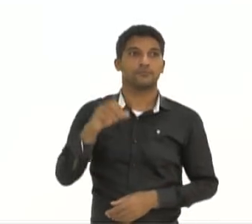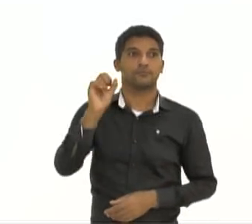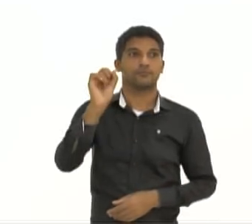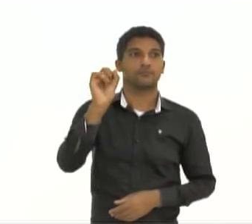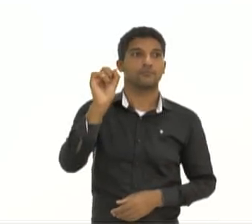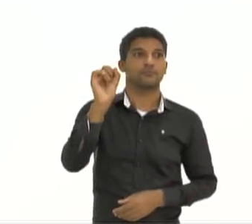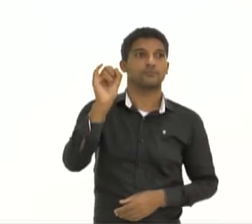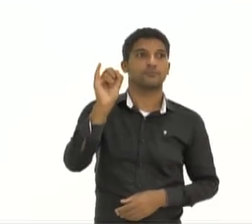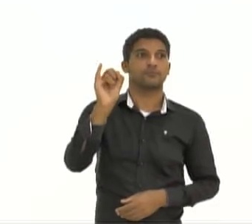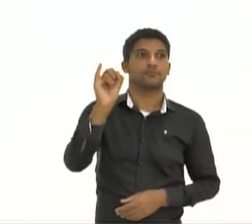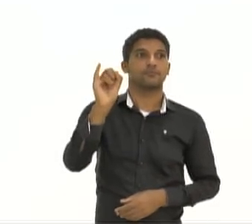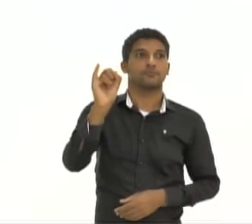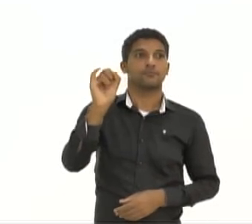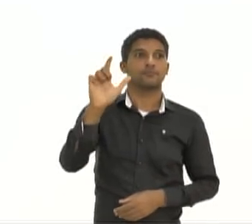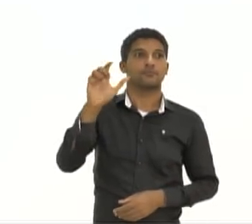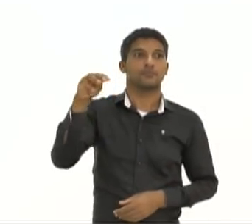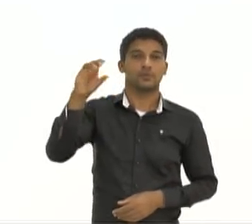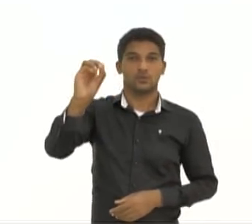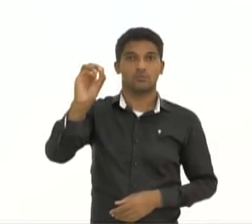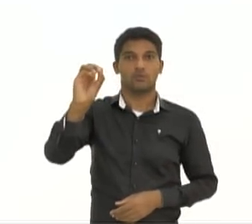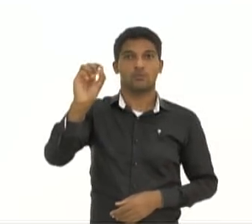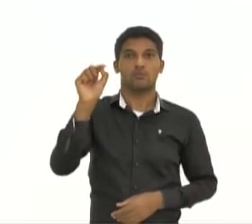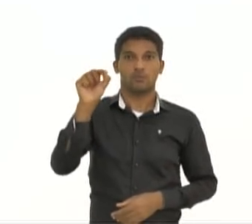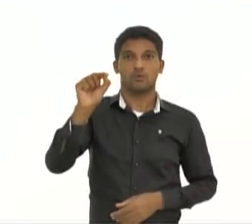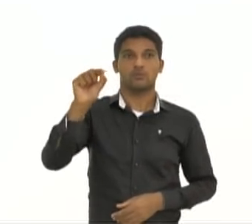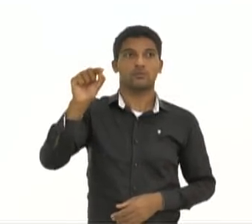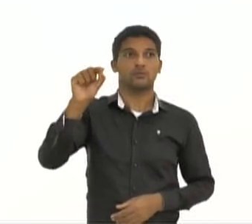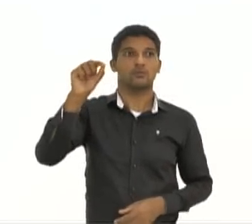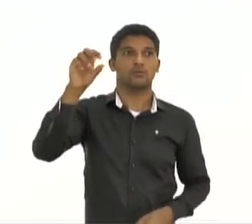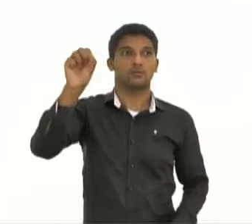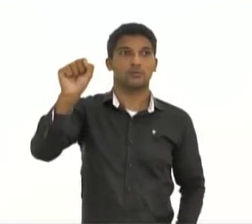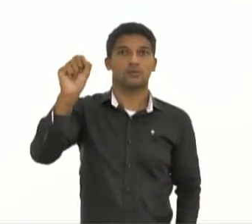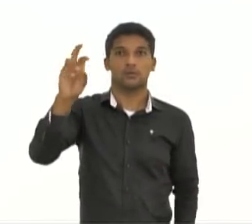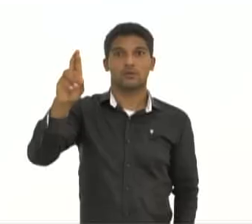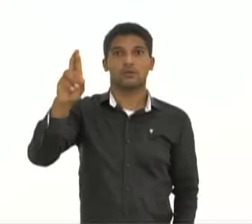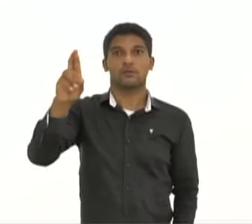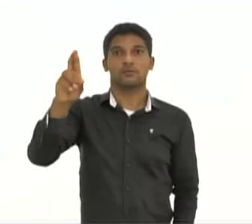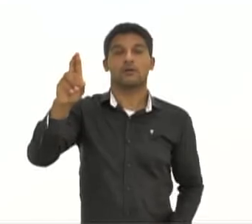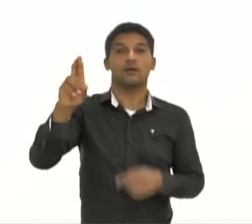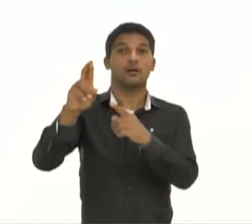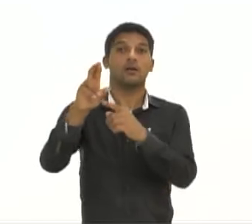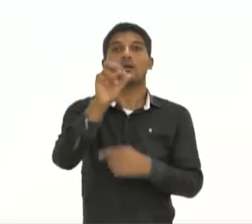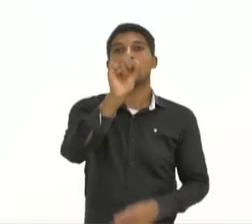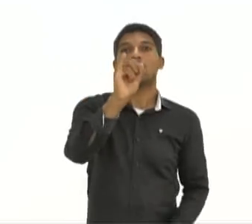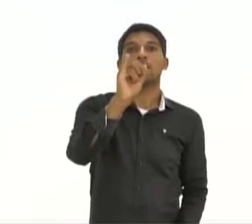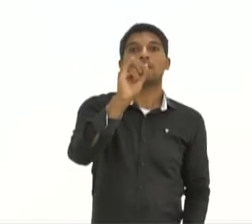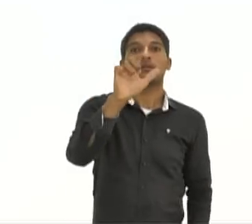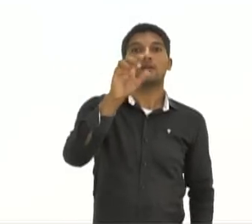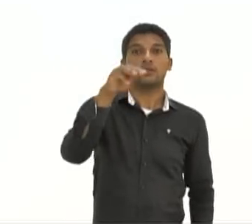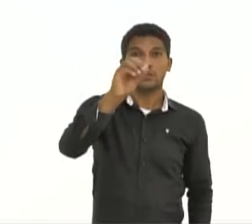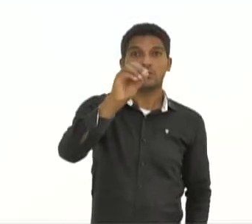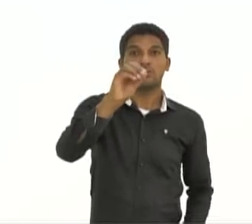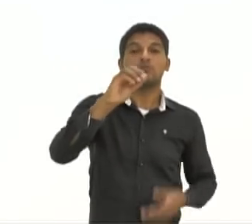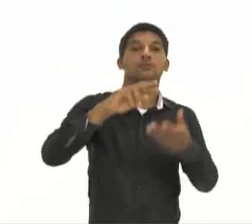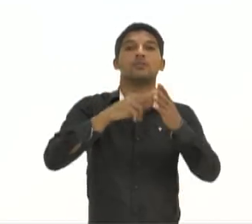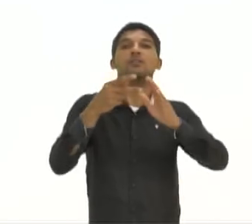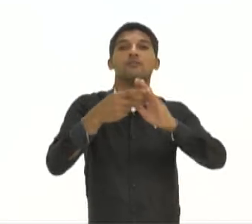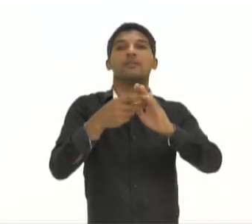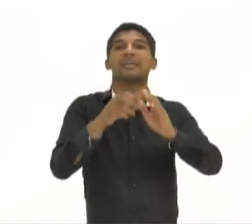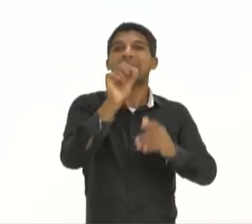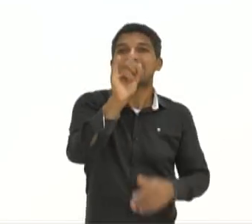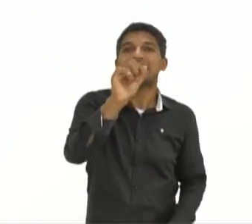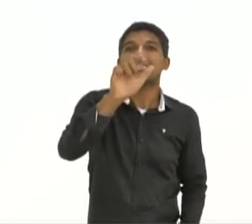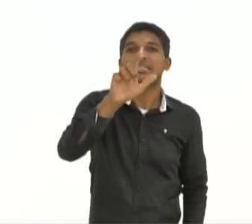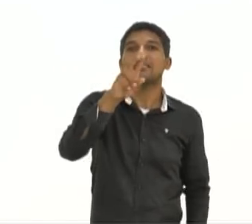abreviadas ambas, né? Então, ilmo é a abreviatura de ilustríssimo, né? Eu quero ser extremamente educado com a pessoa, né?